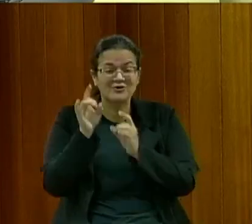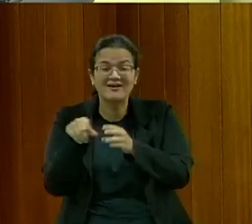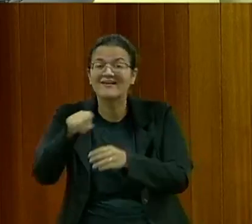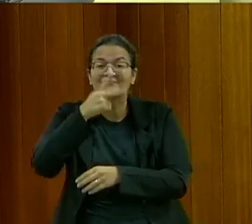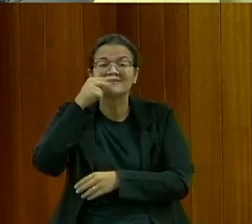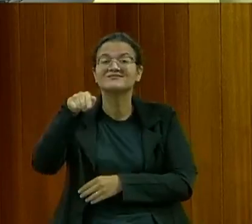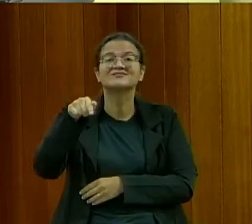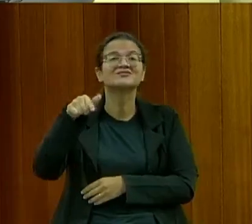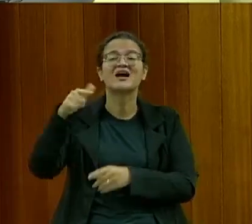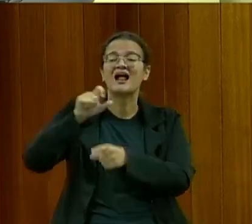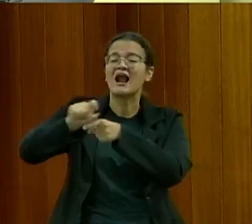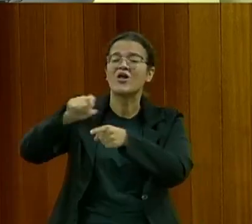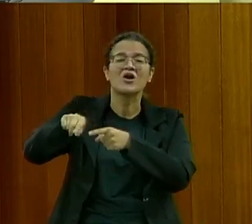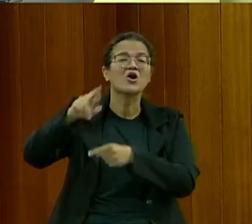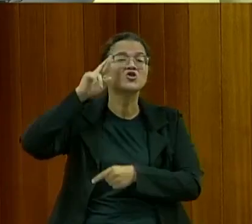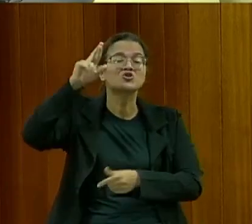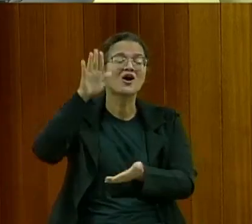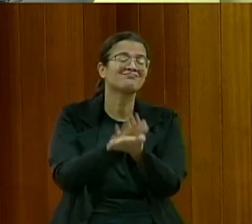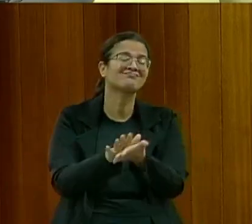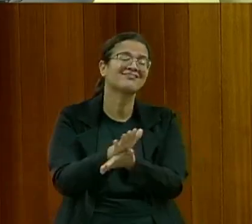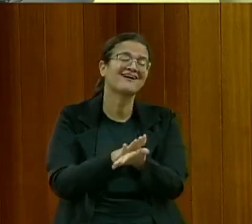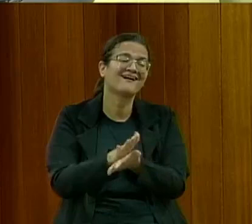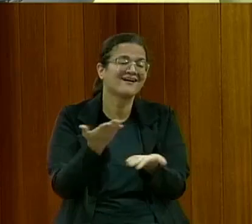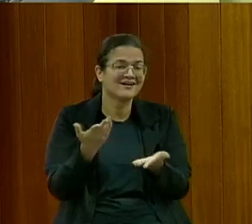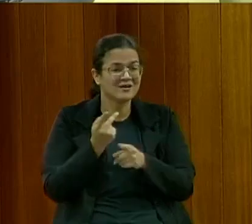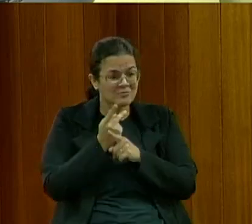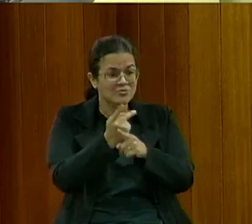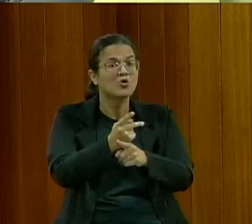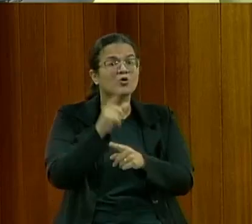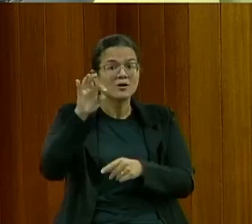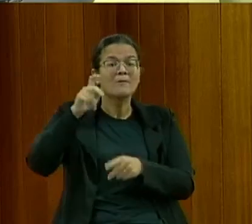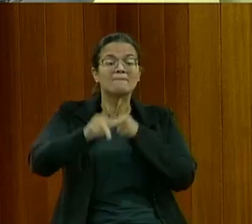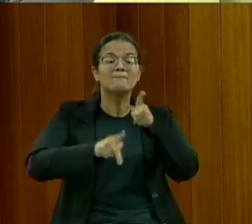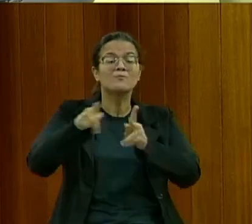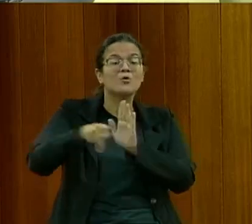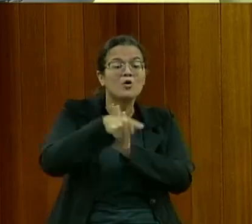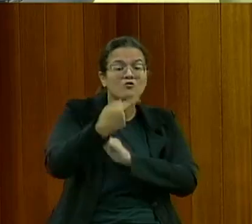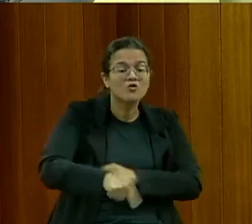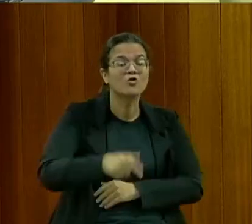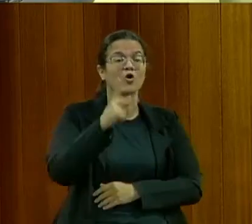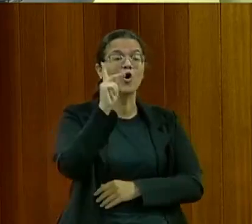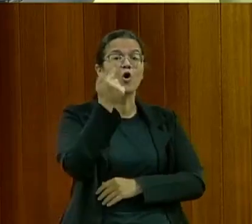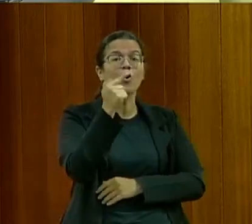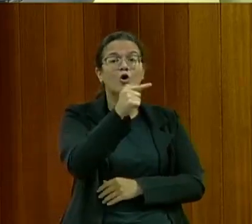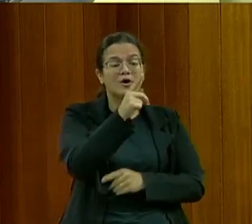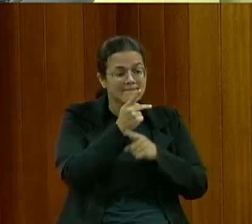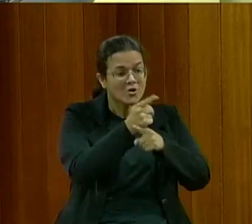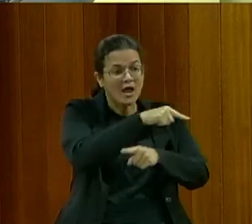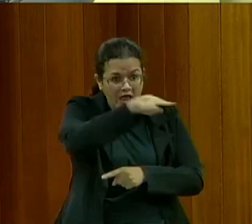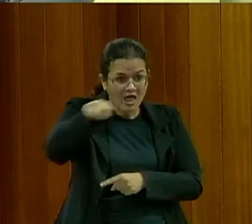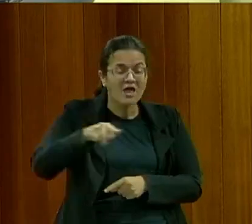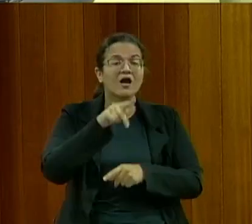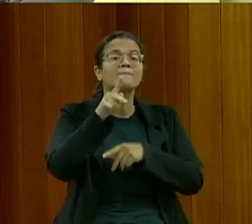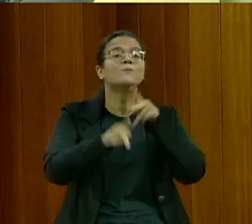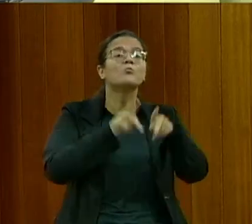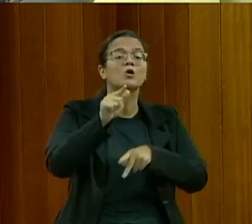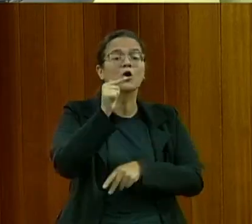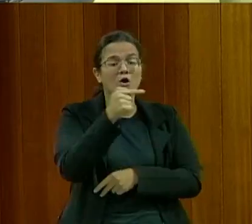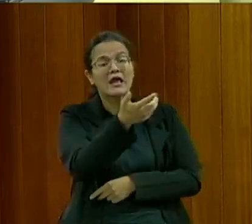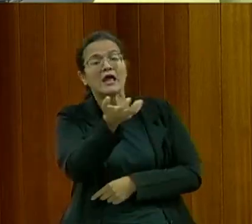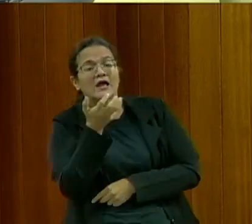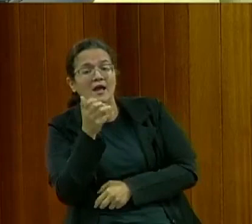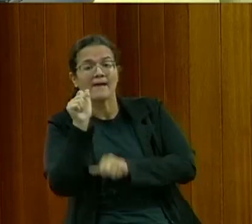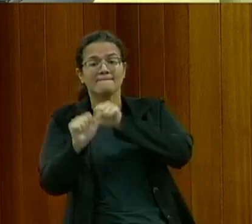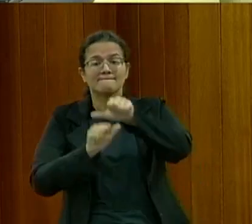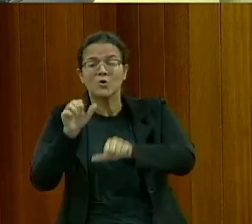nem nada. Procura o povo de Goiânia, o que o povo de Goiânia acha? Vai lá procurar o povo de Goiânia, o que o povo de Goiânia acha da homenagem ao Íris? Procura o povo